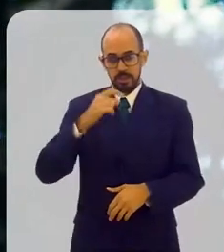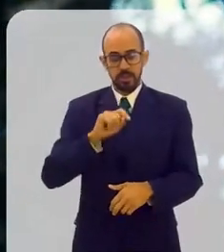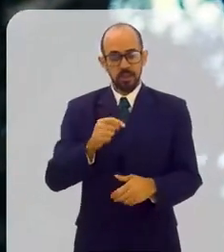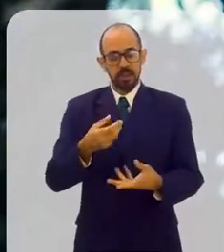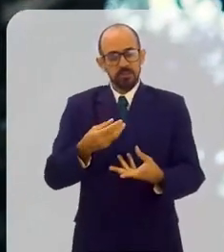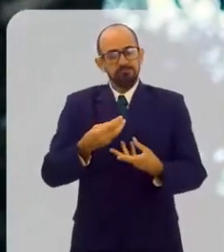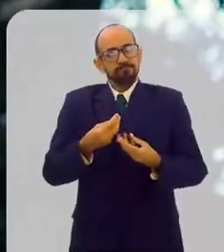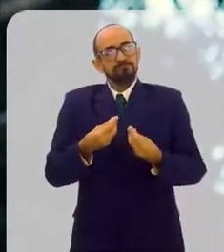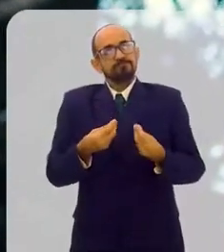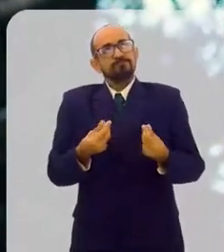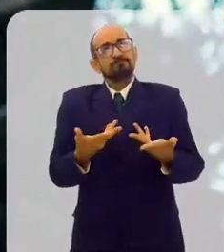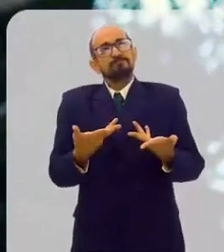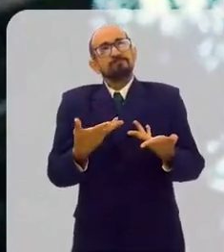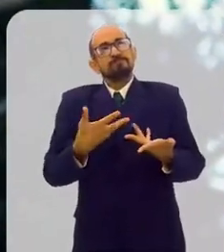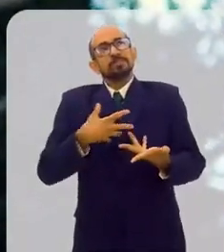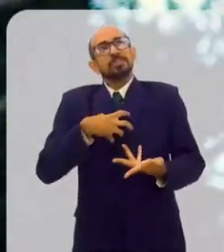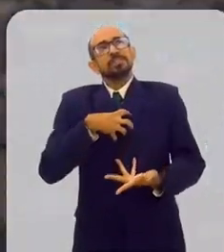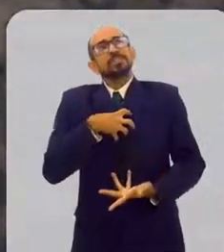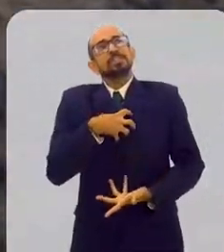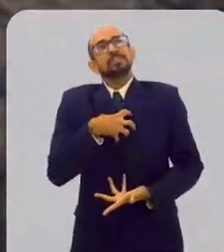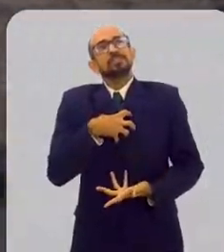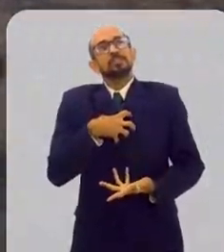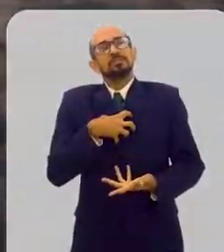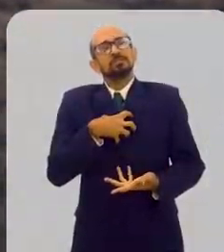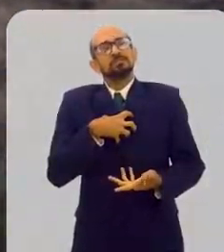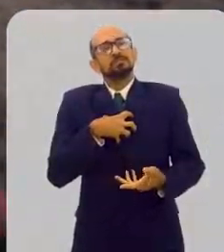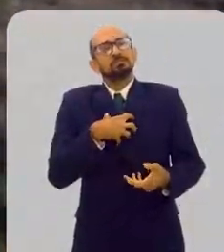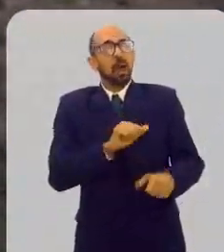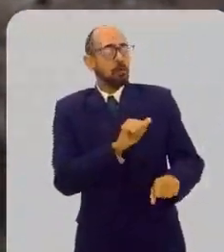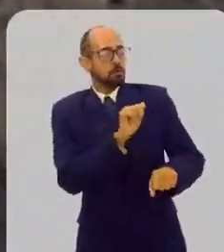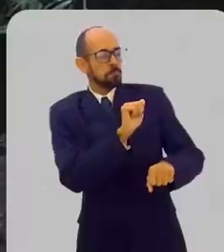Me dei a sensação de desligar o despertador,